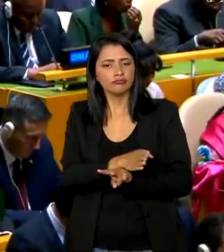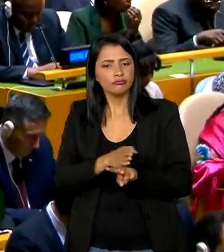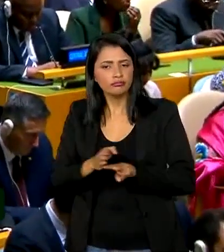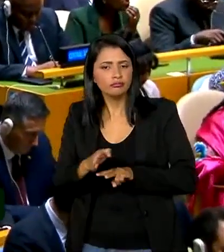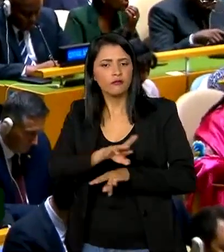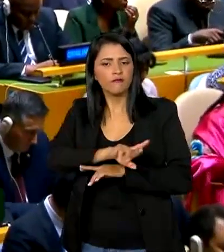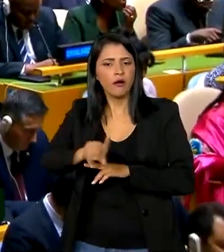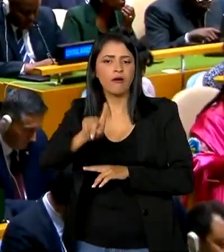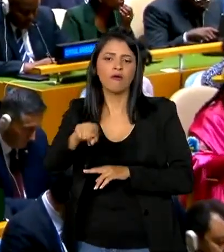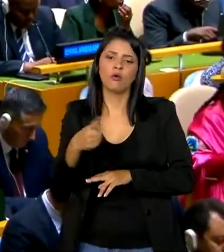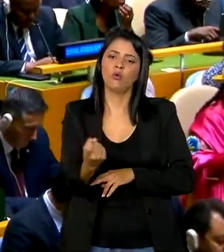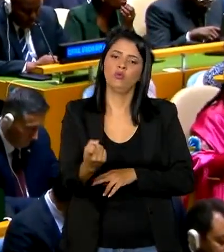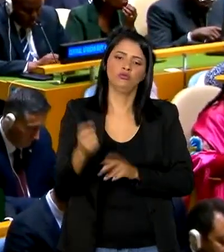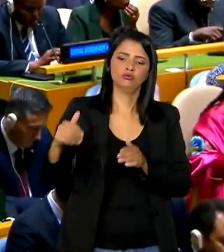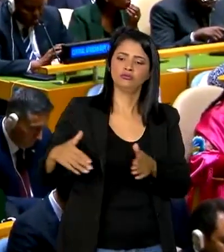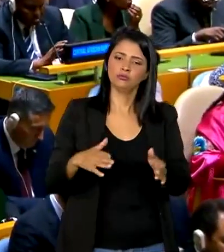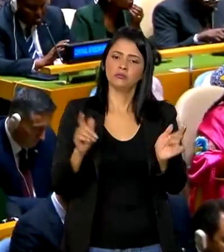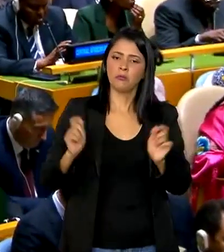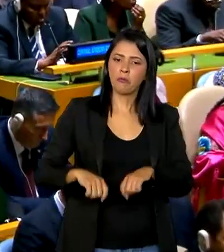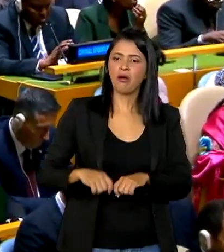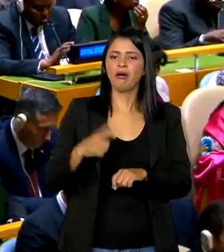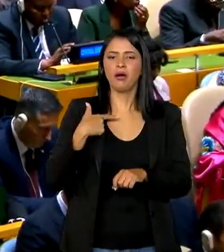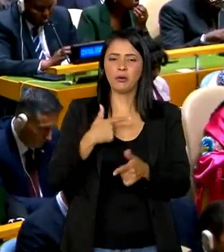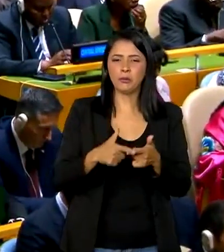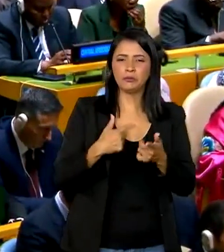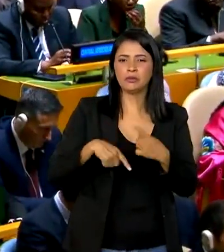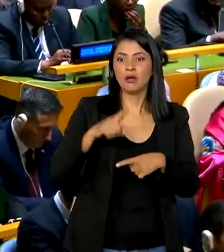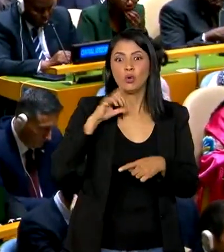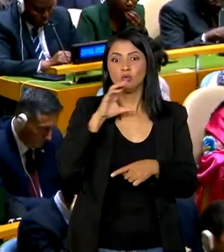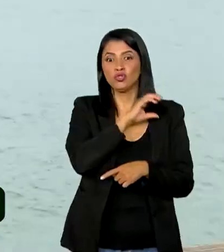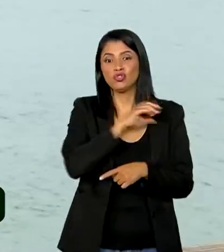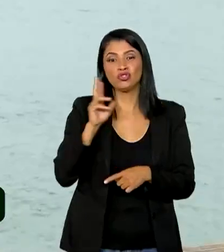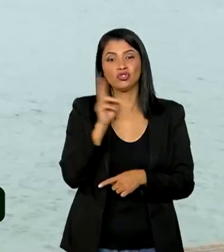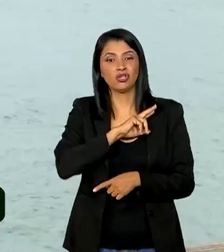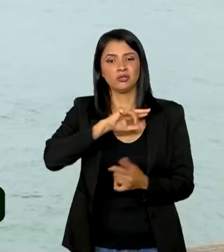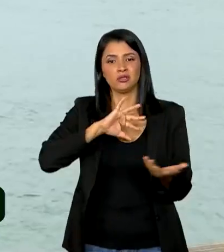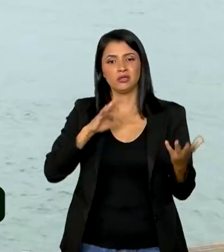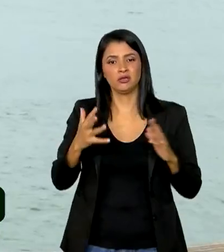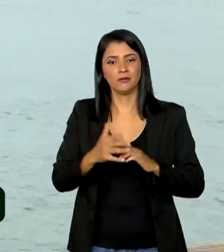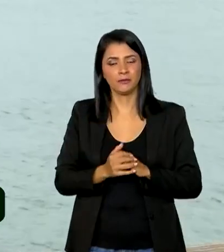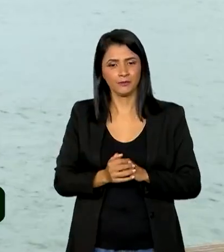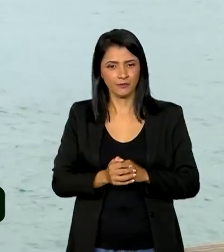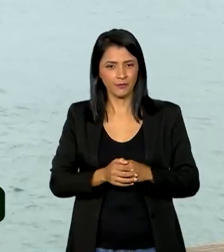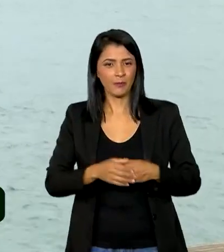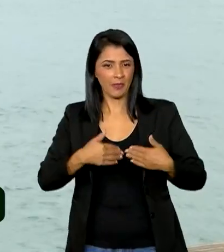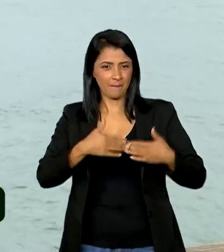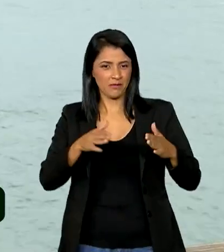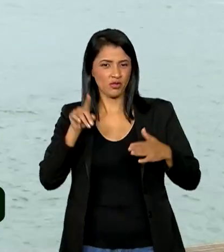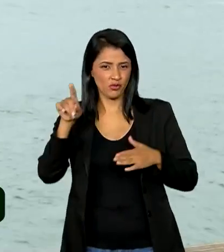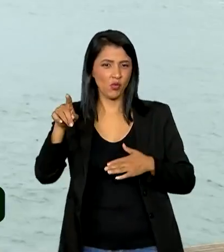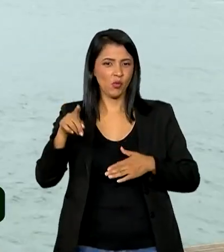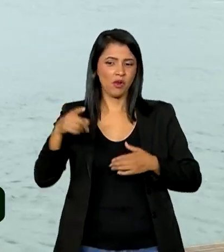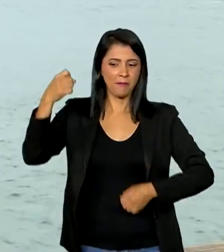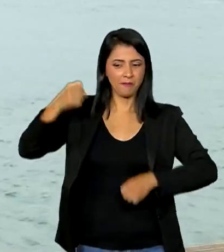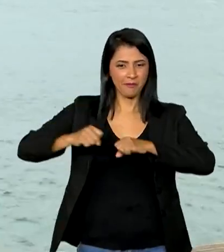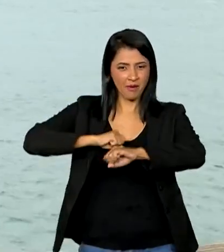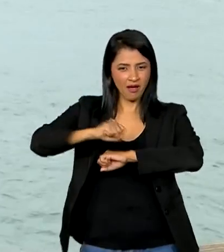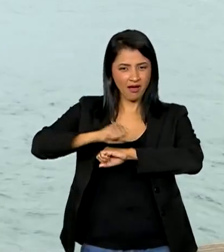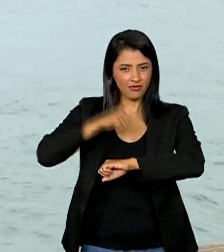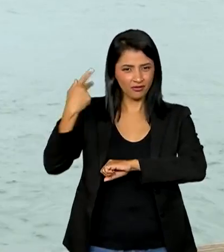multilateralismo é o único caminho para superar a urgência climática. Na abertura da sessão de debates da Assembleia Geral,